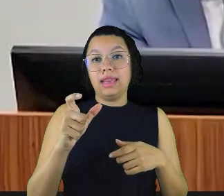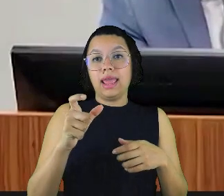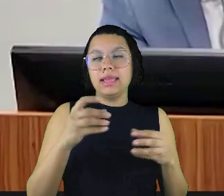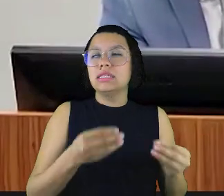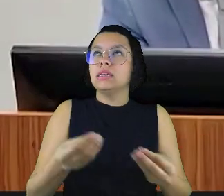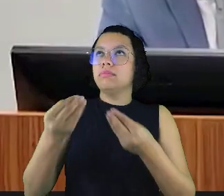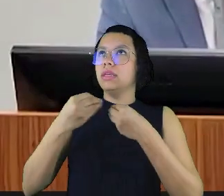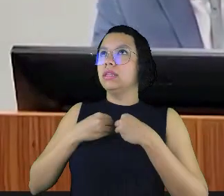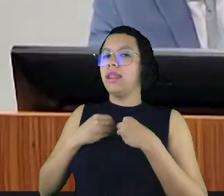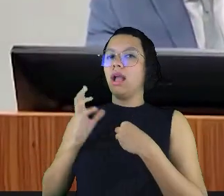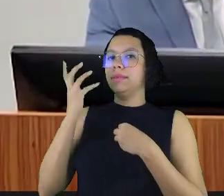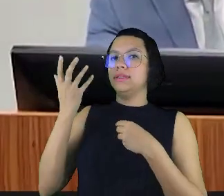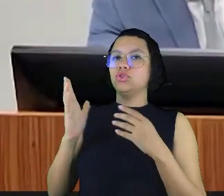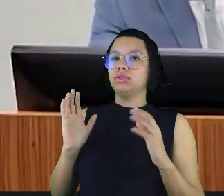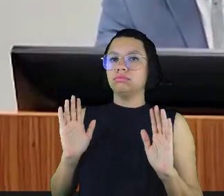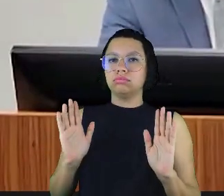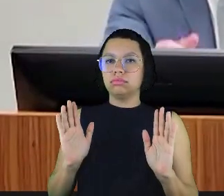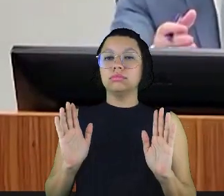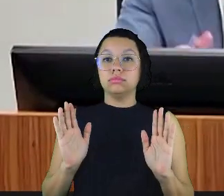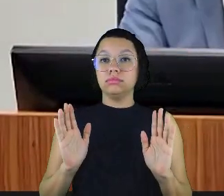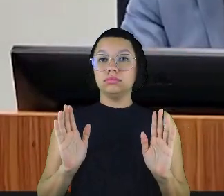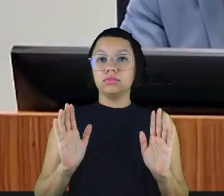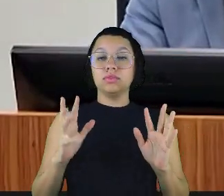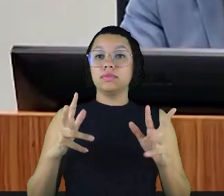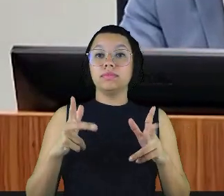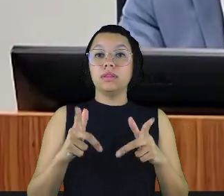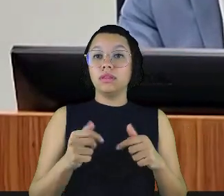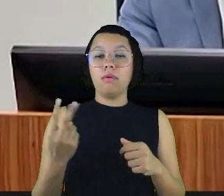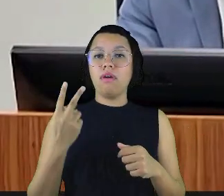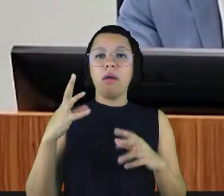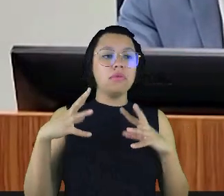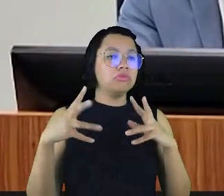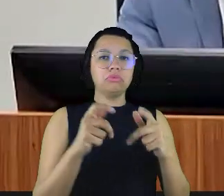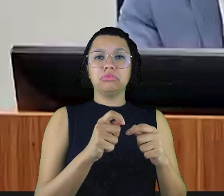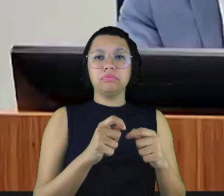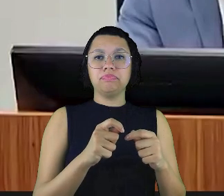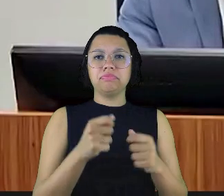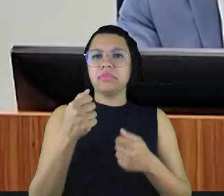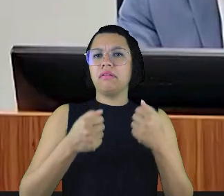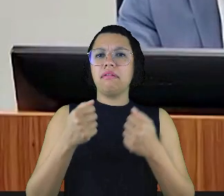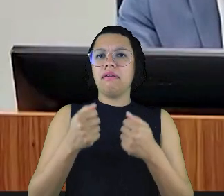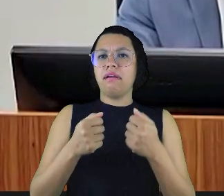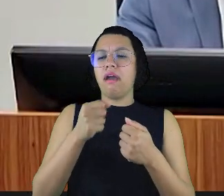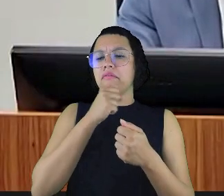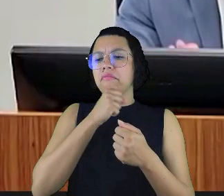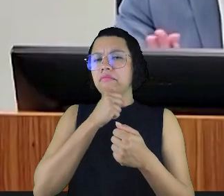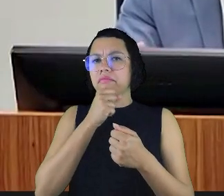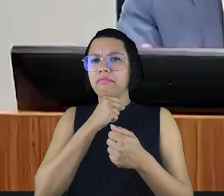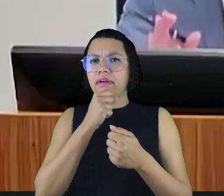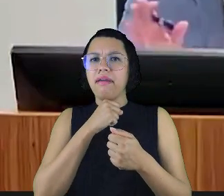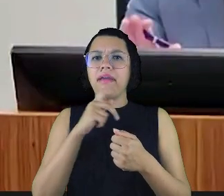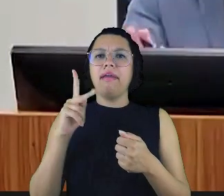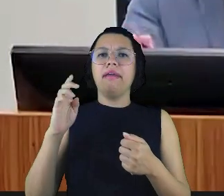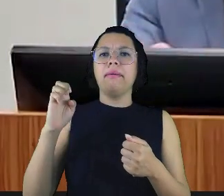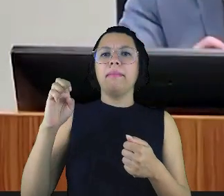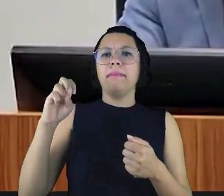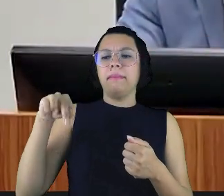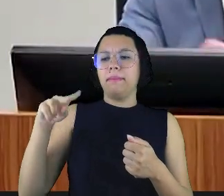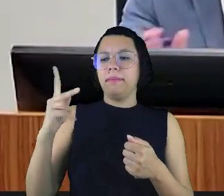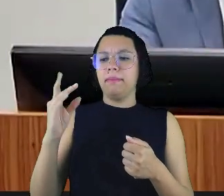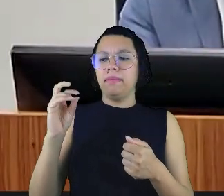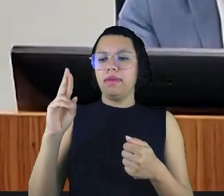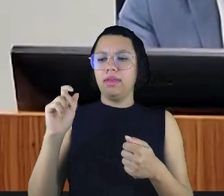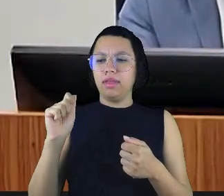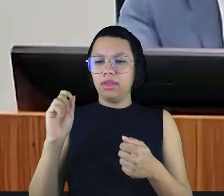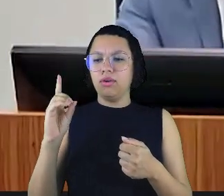E assim vai para absolutamente tudo. Carro velho penhorado a desculpem, quase sai. Há